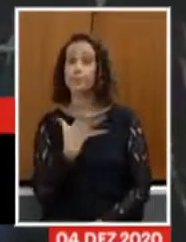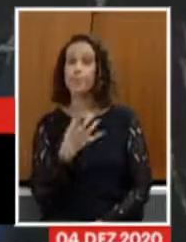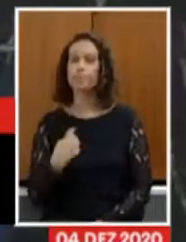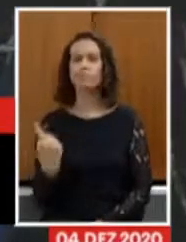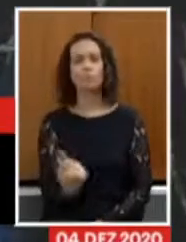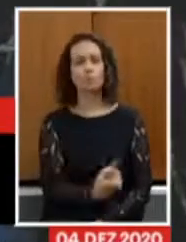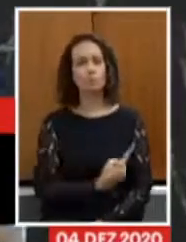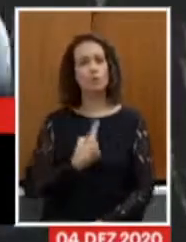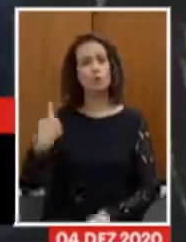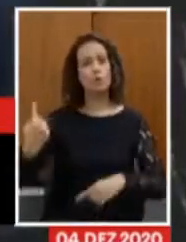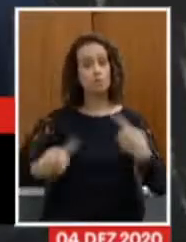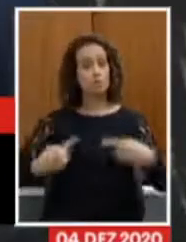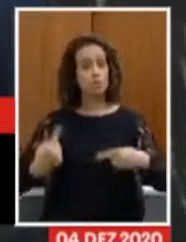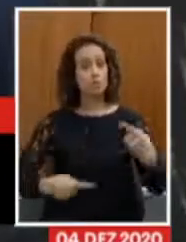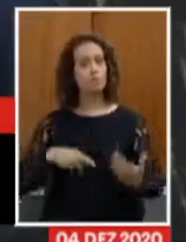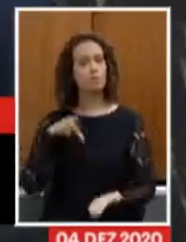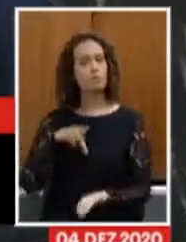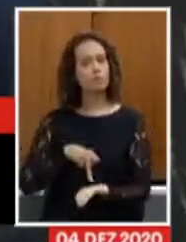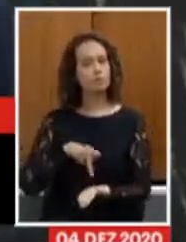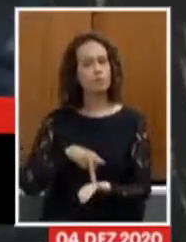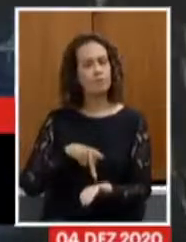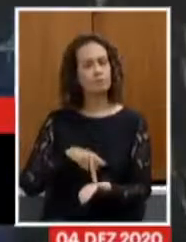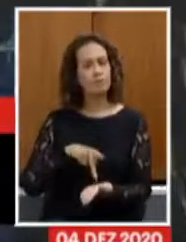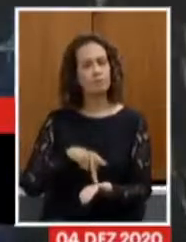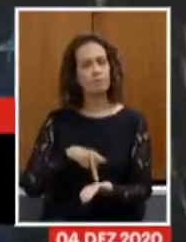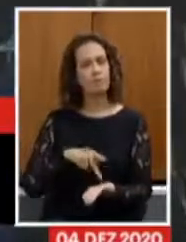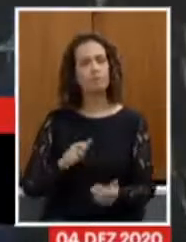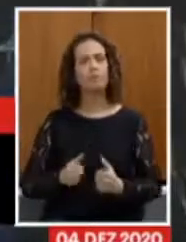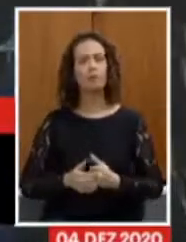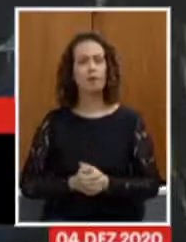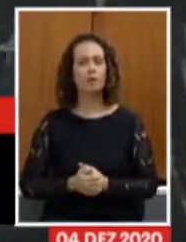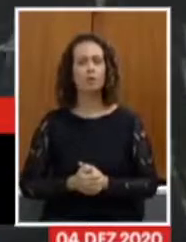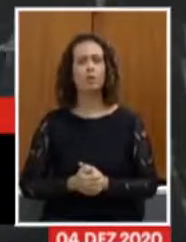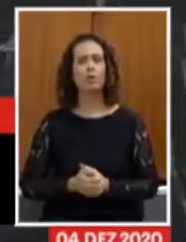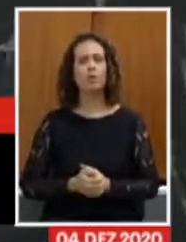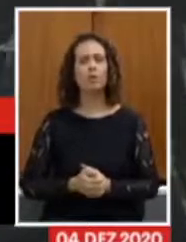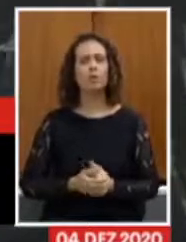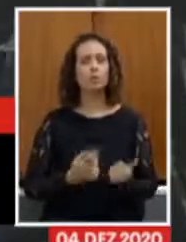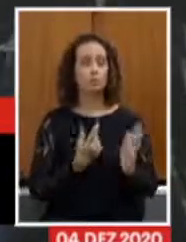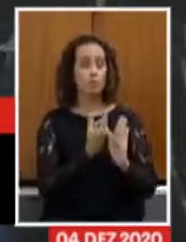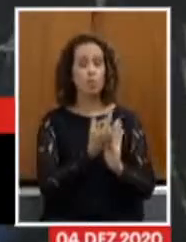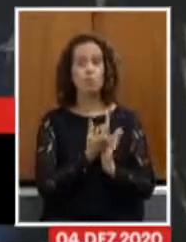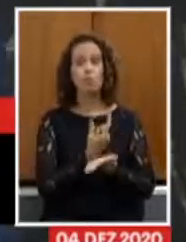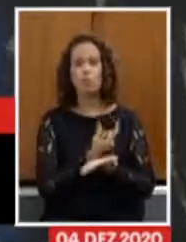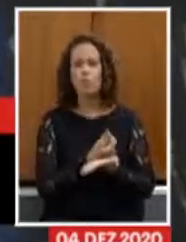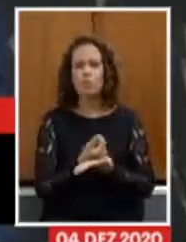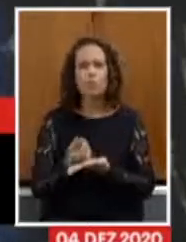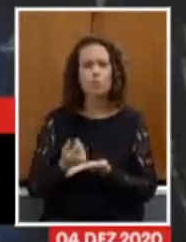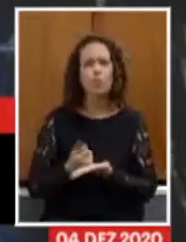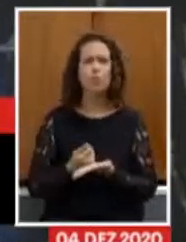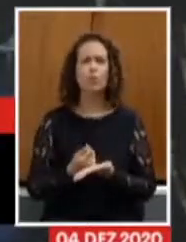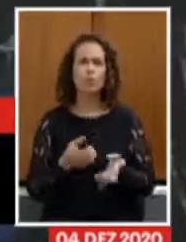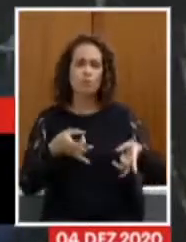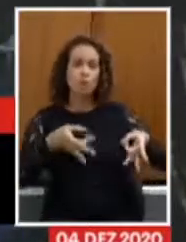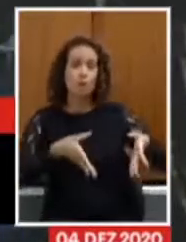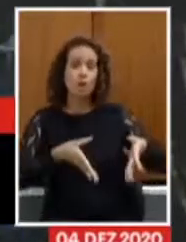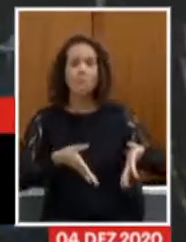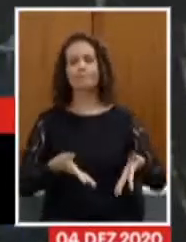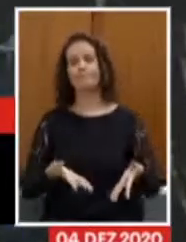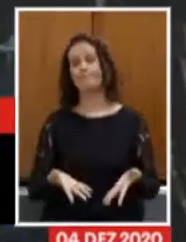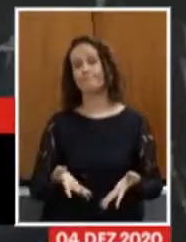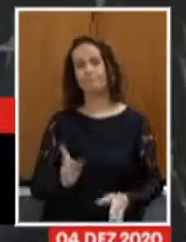assim, estar discutindo realmente o excesso de recursos no Estado, que não é o caso. Então, por isso, nós temos